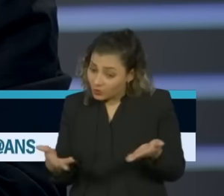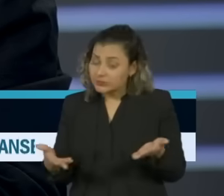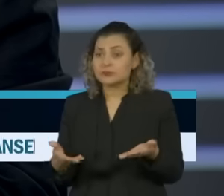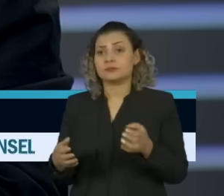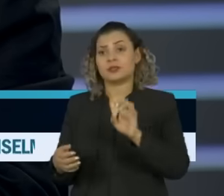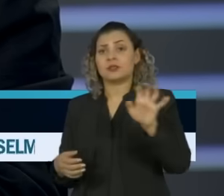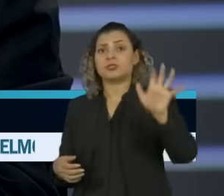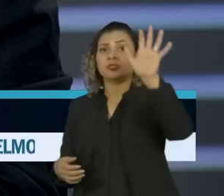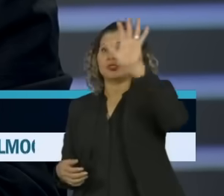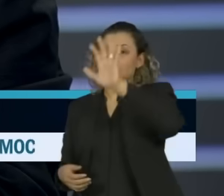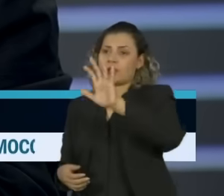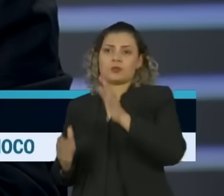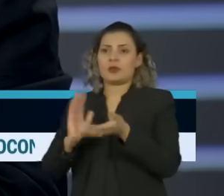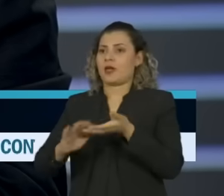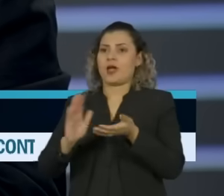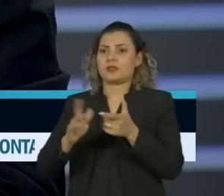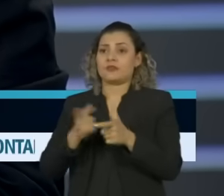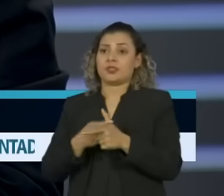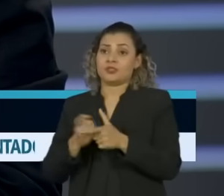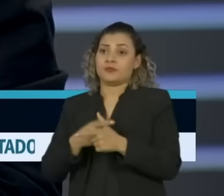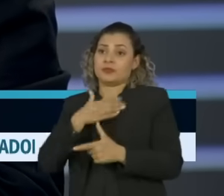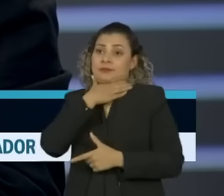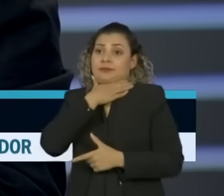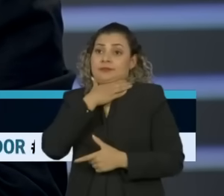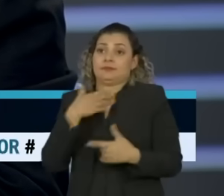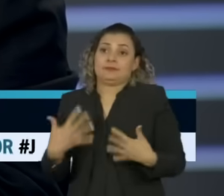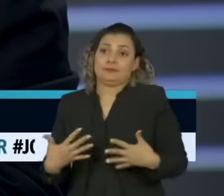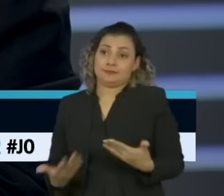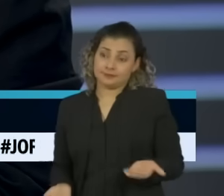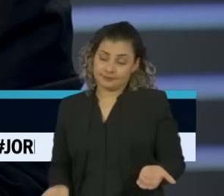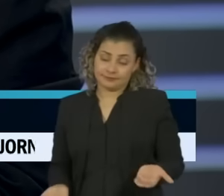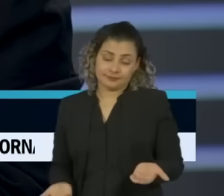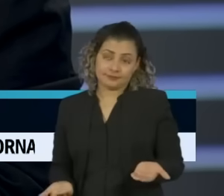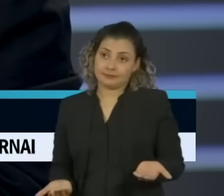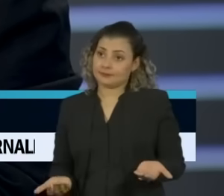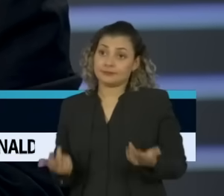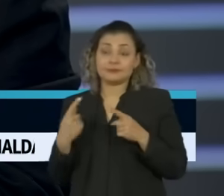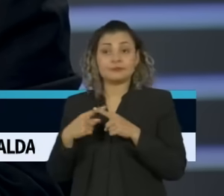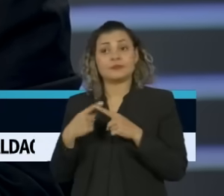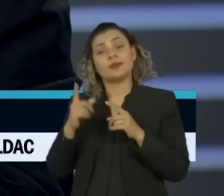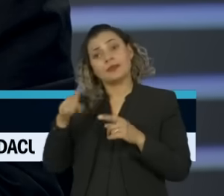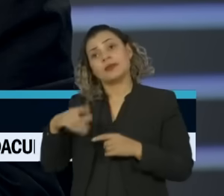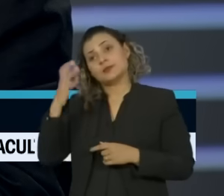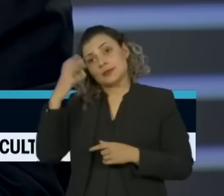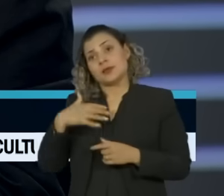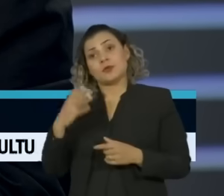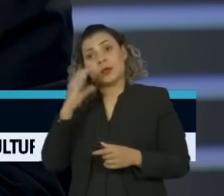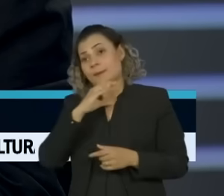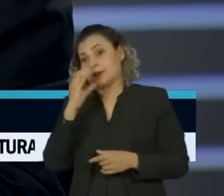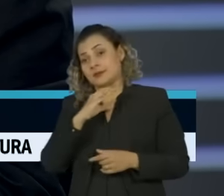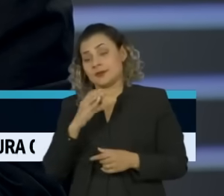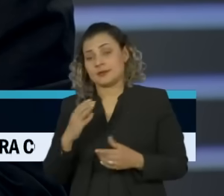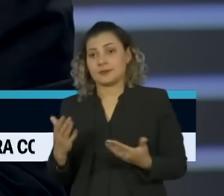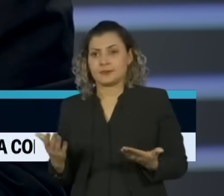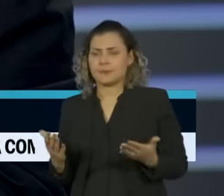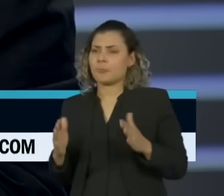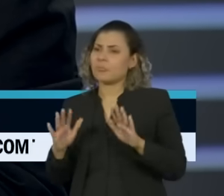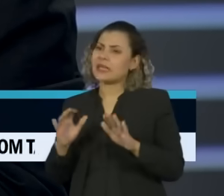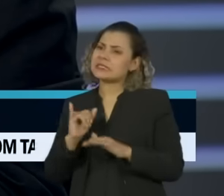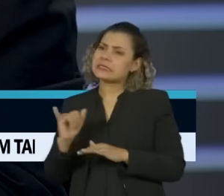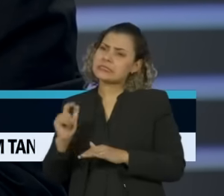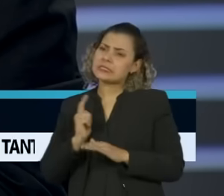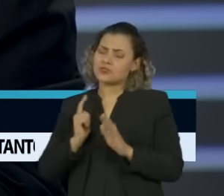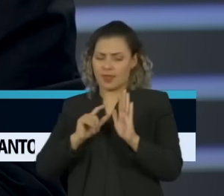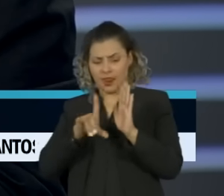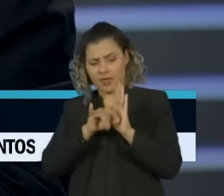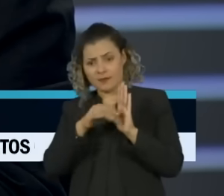estados gastam até o que não tem, né? Quer dizer, porque é uma situação emergencial. Não, se houver alguma figura na lei